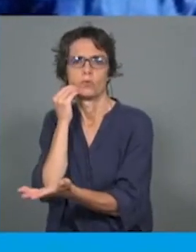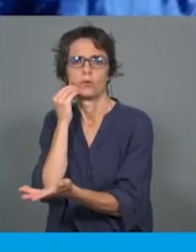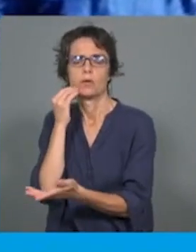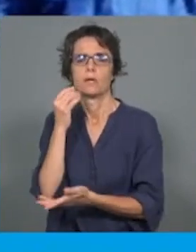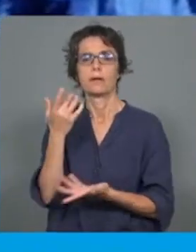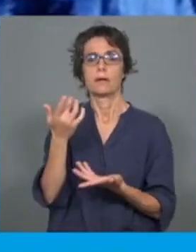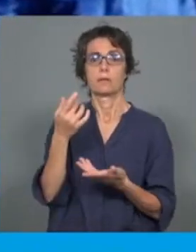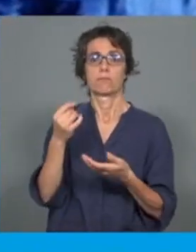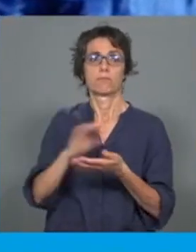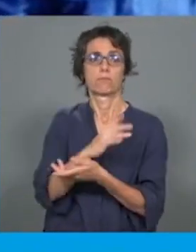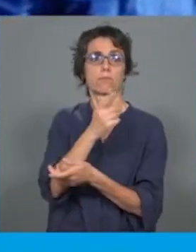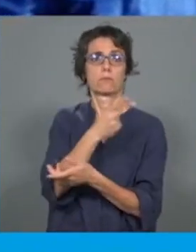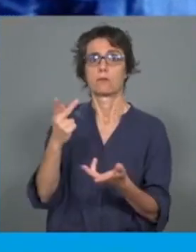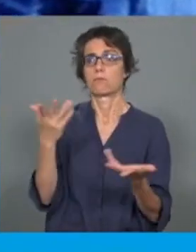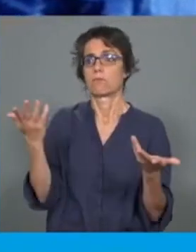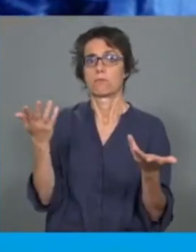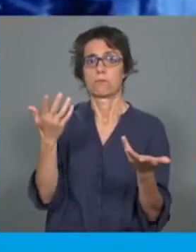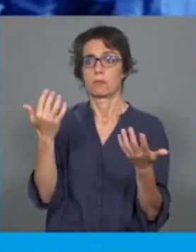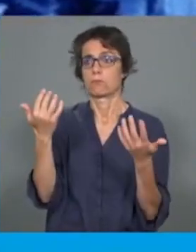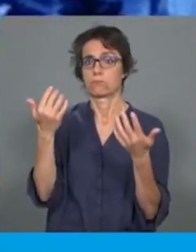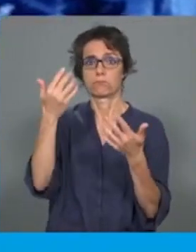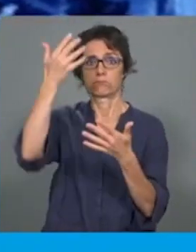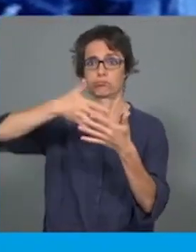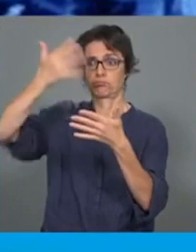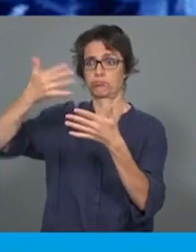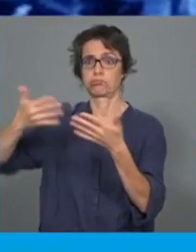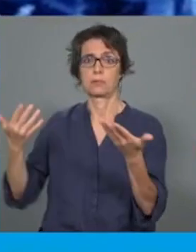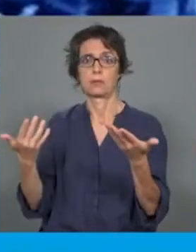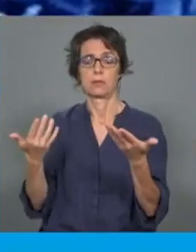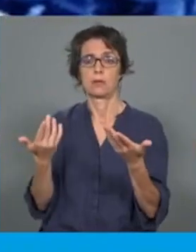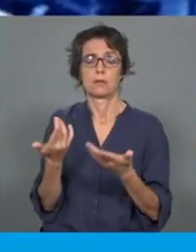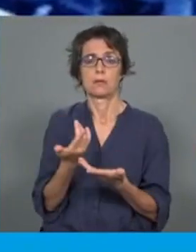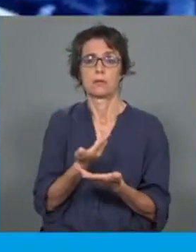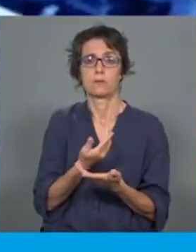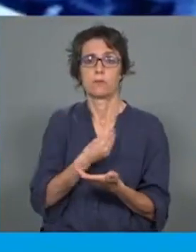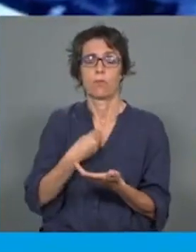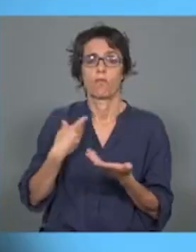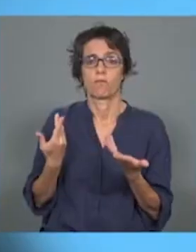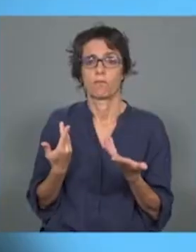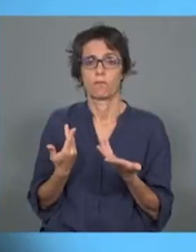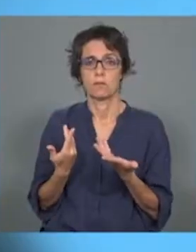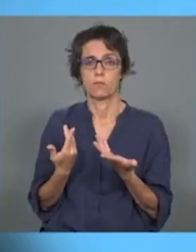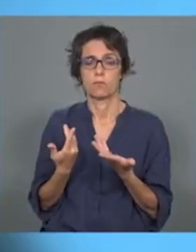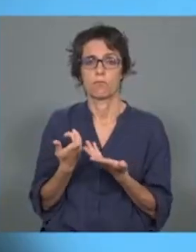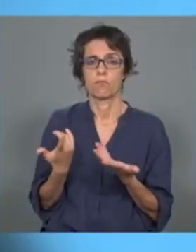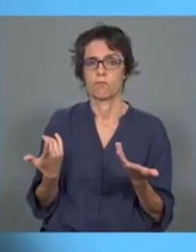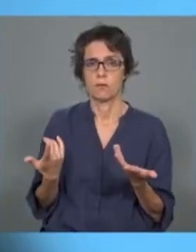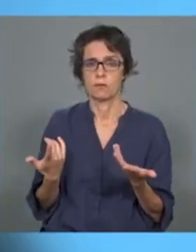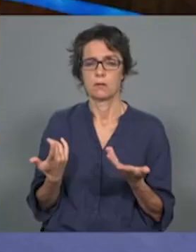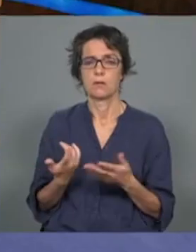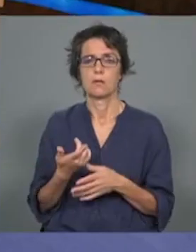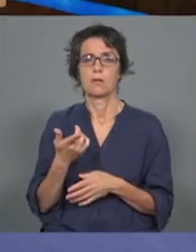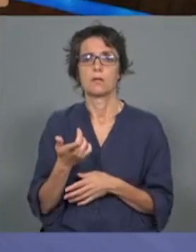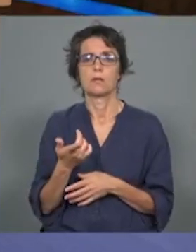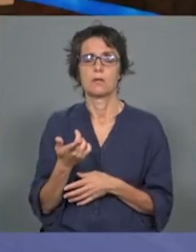têm, enfim, abrem praticamente com notícias por falta de vida da saúde. E, portanto, creio que os nossos, enfim,